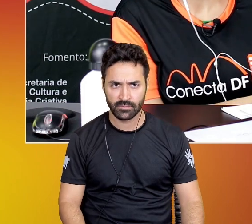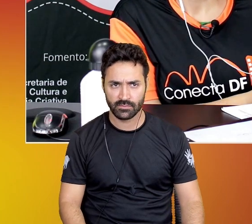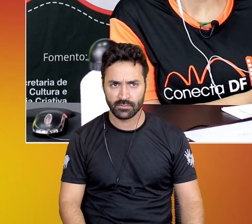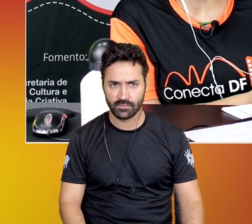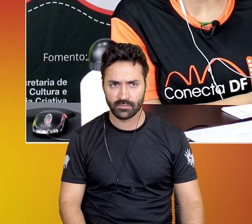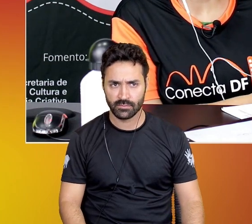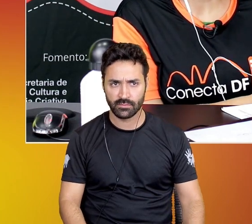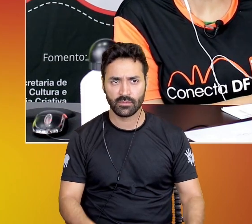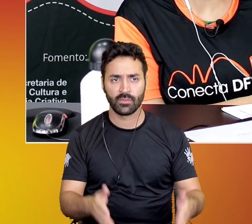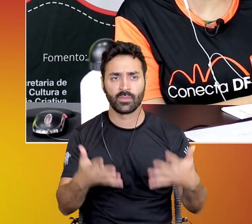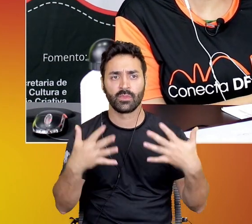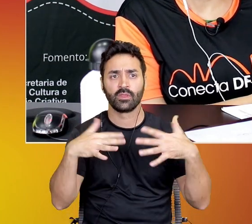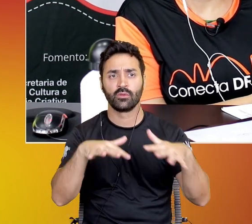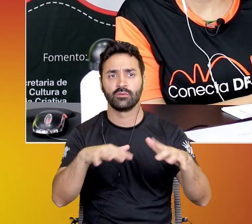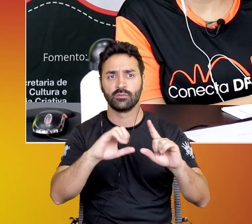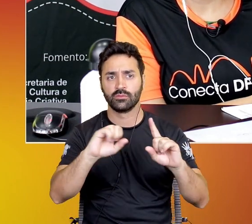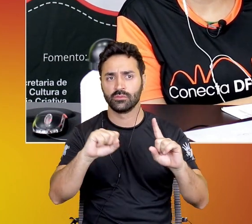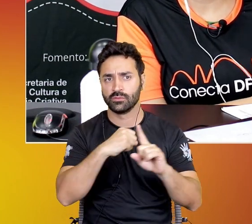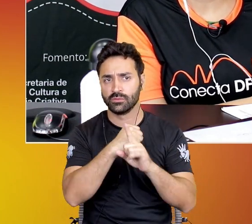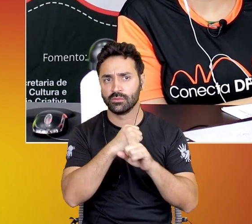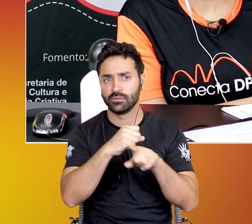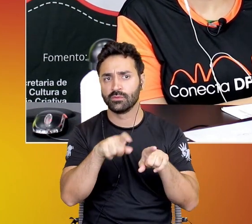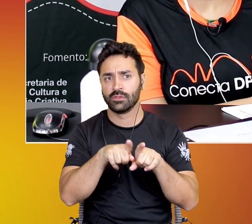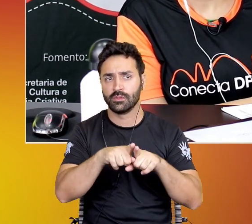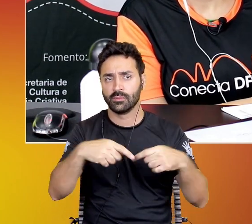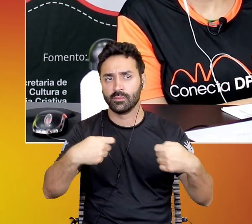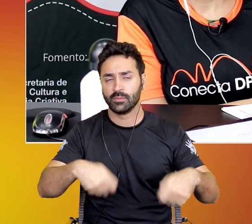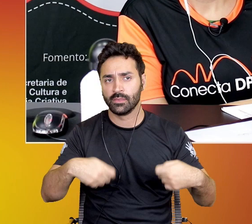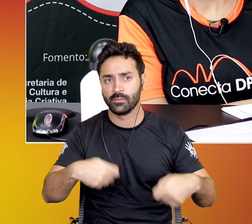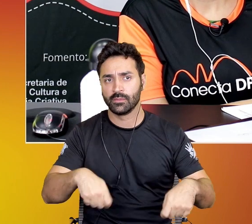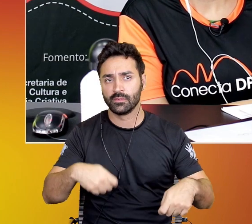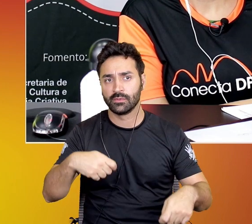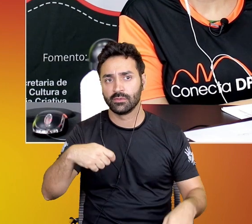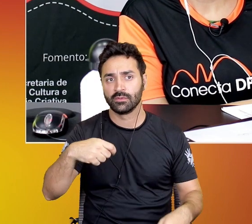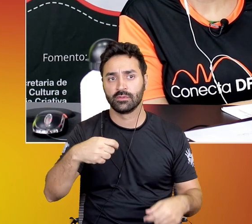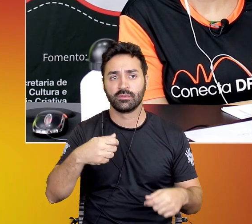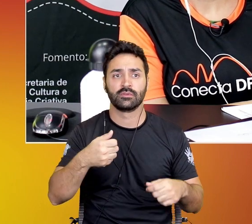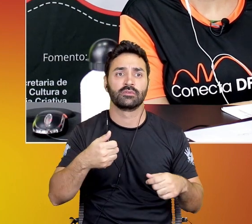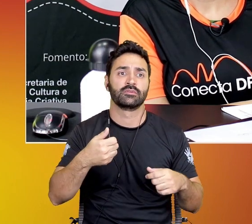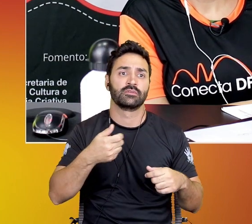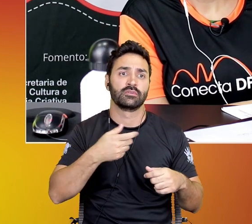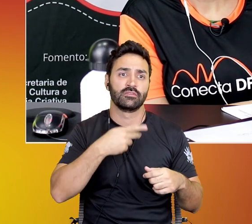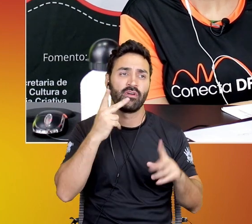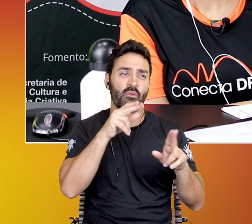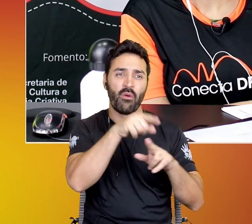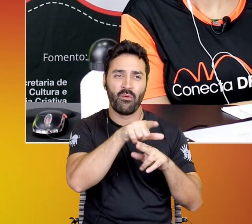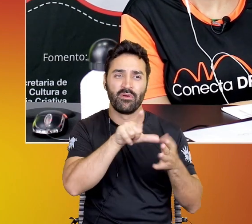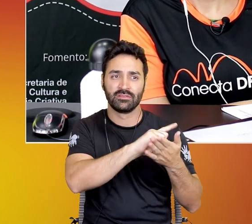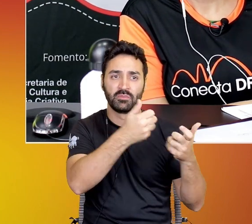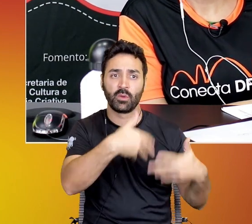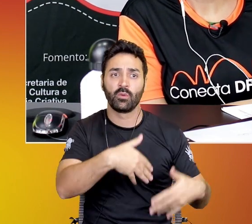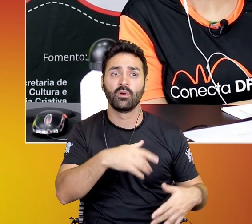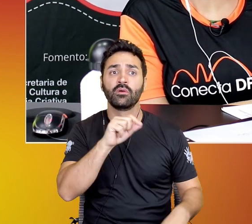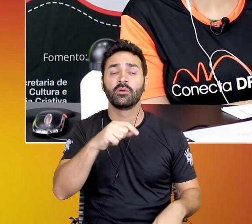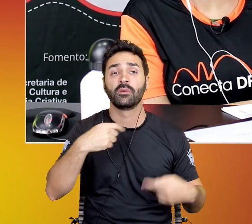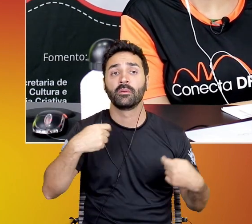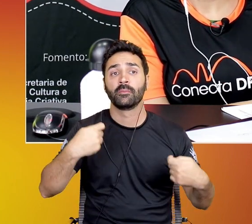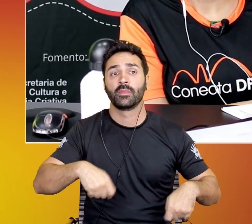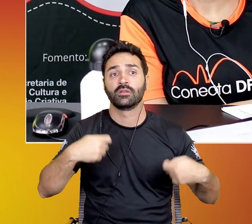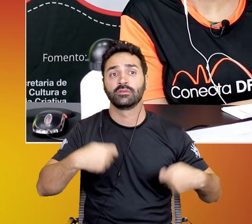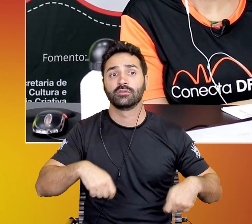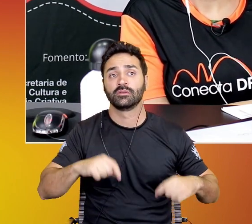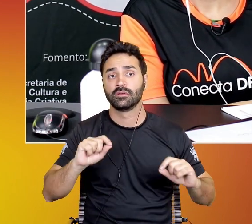Inclusão social e a necessidade, eu compartilho da ideia que a amiga acabou de falar. A necessidade da